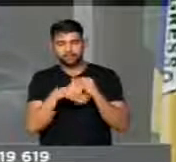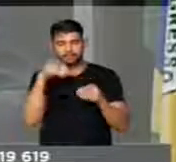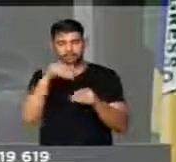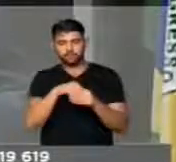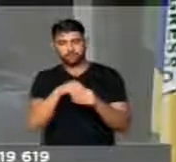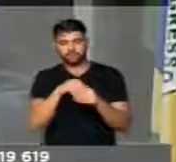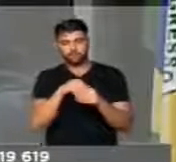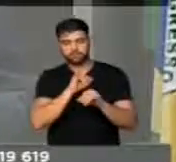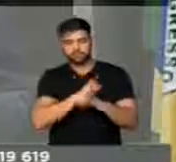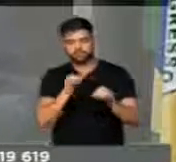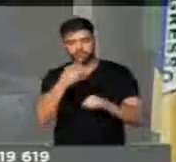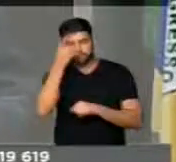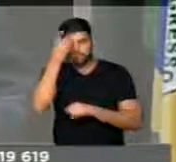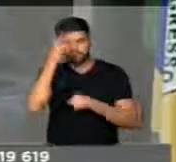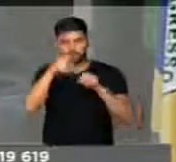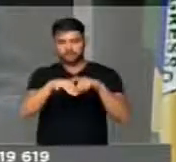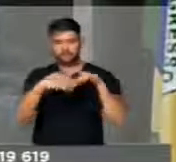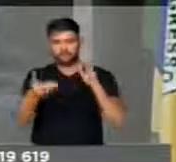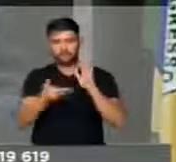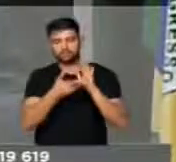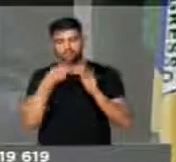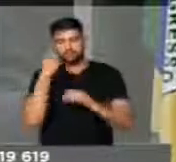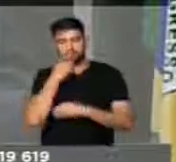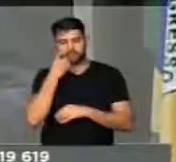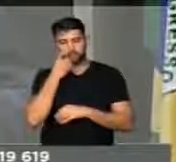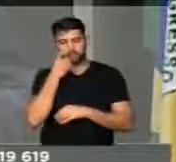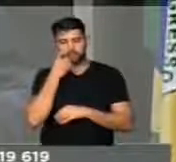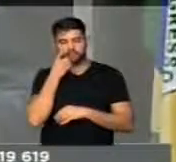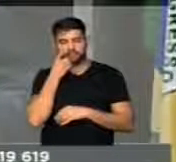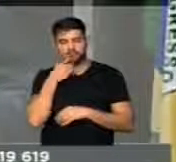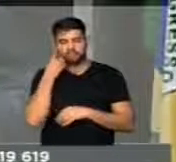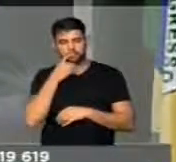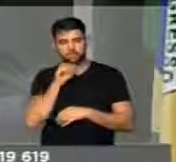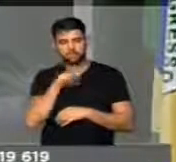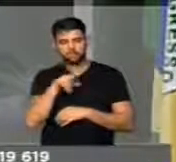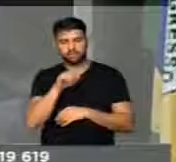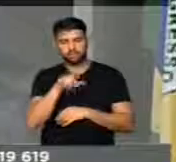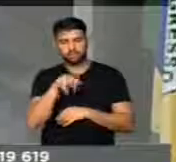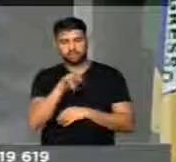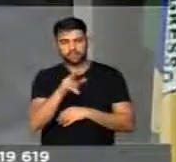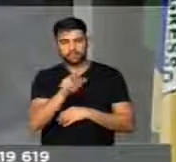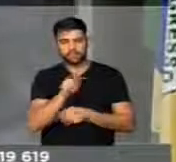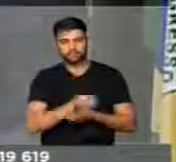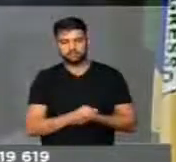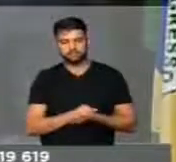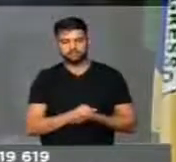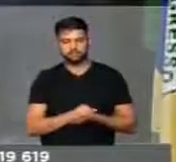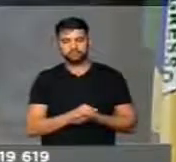voto, salvo melhor juízo, plenário da Câmara dos Deputados, deputado Arthur Oliveira Maia.